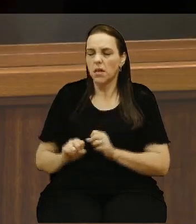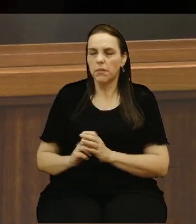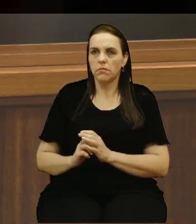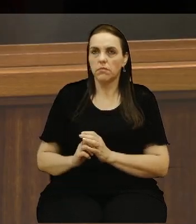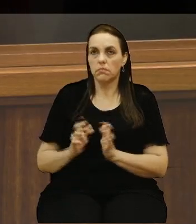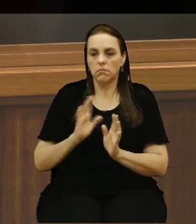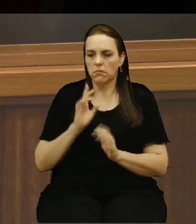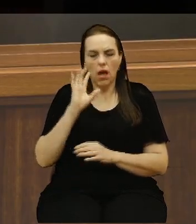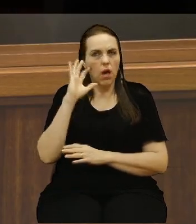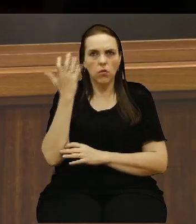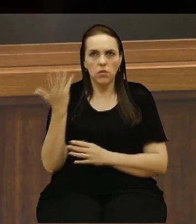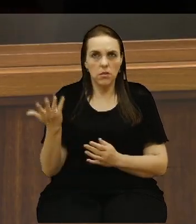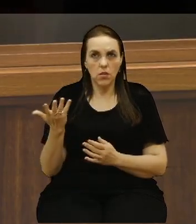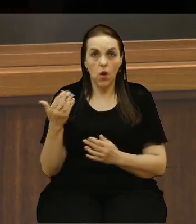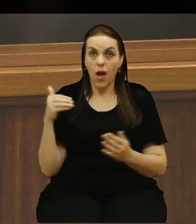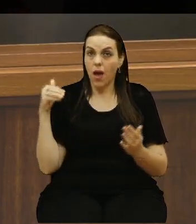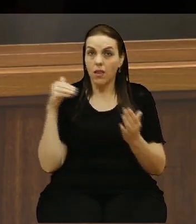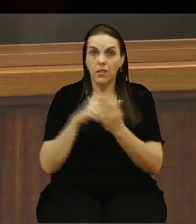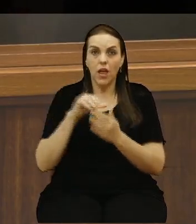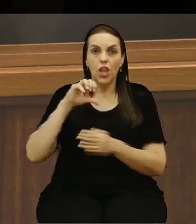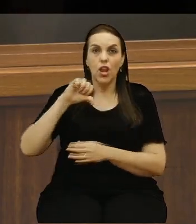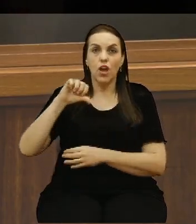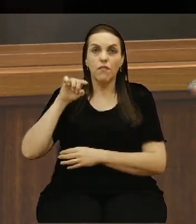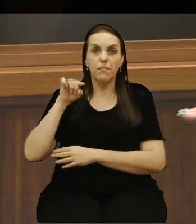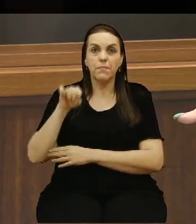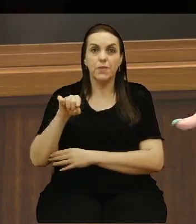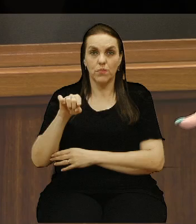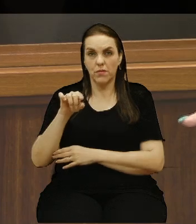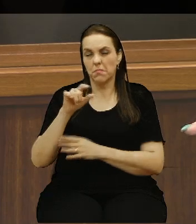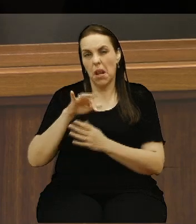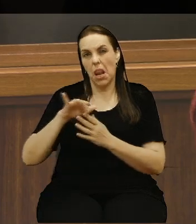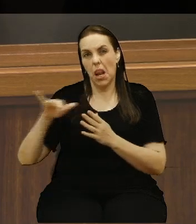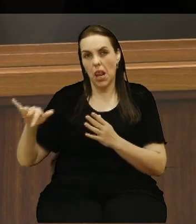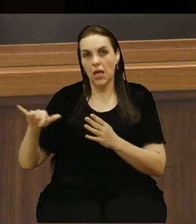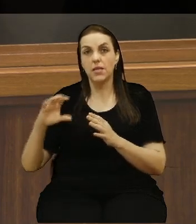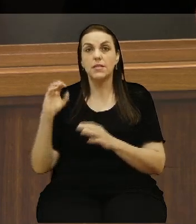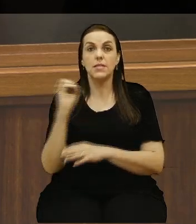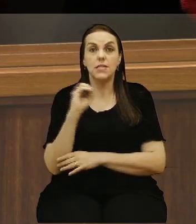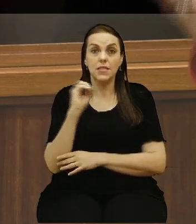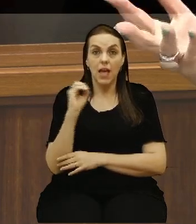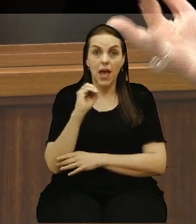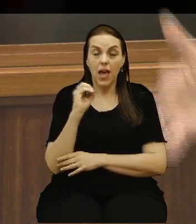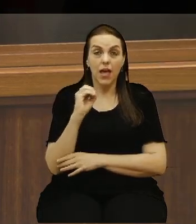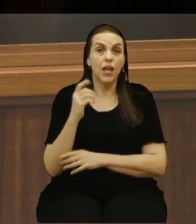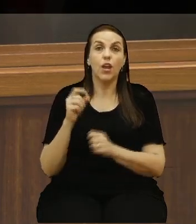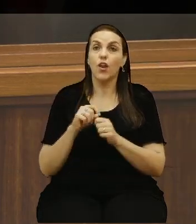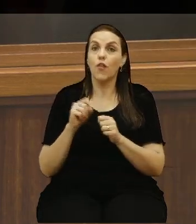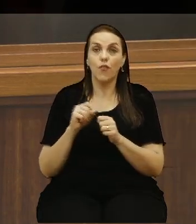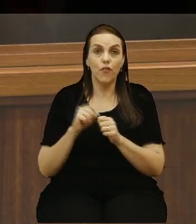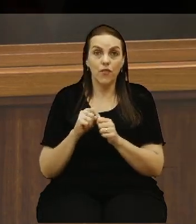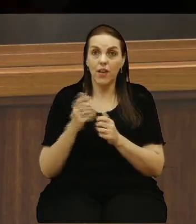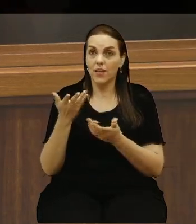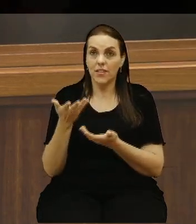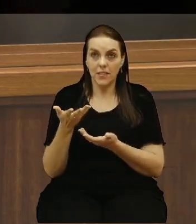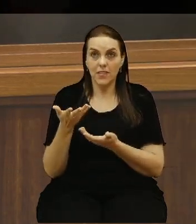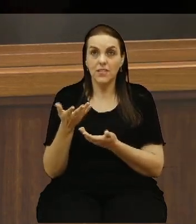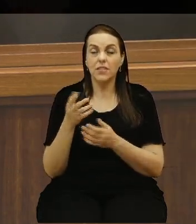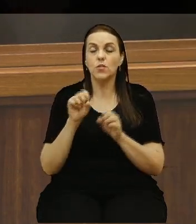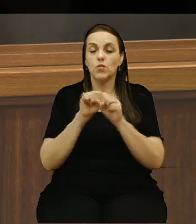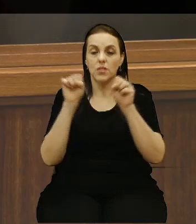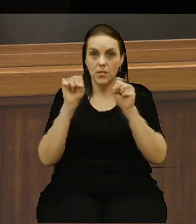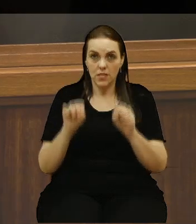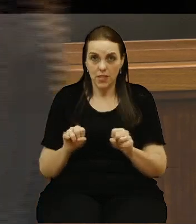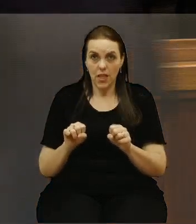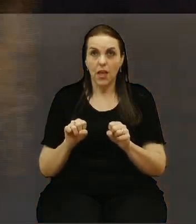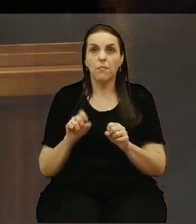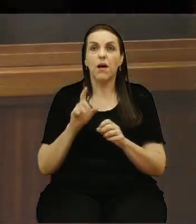até 9.900 e tanto, daí zera para iniciar de novo a contagem. Não foi feito isso no sistema, uma questão